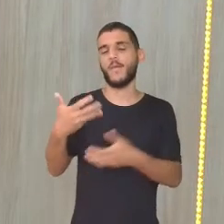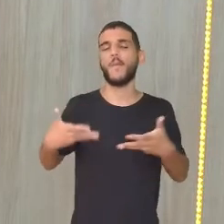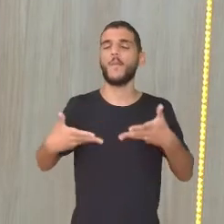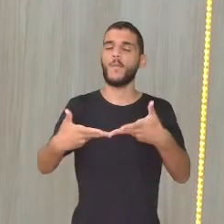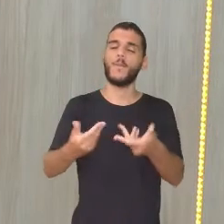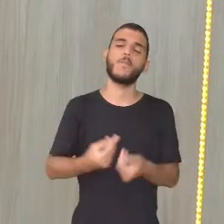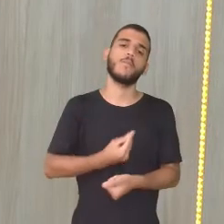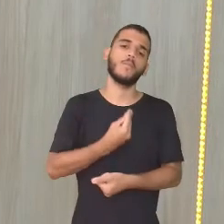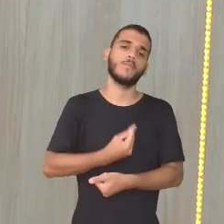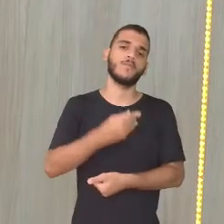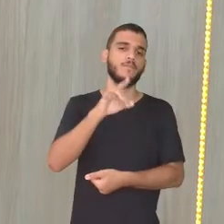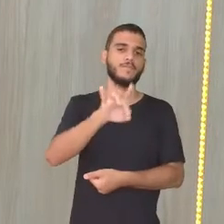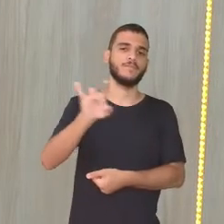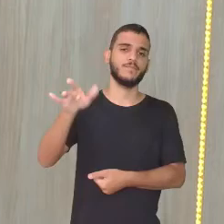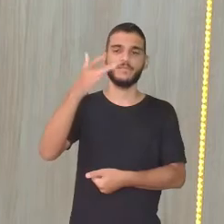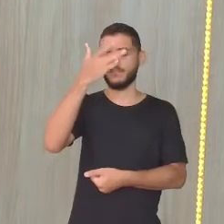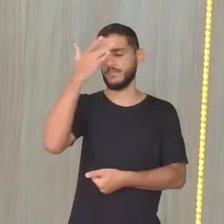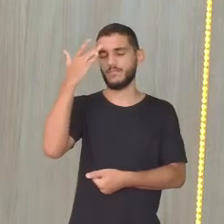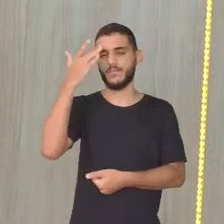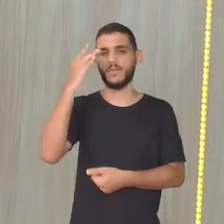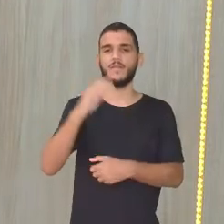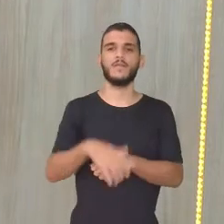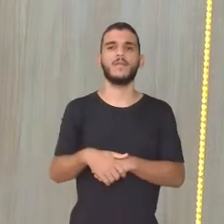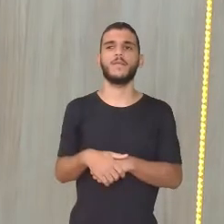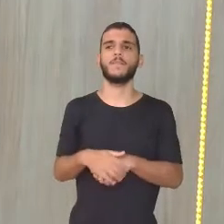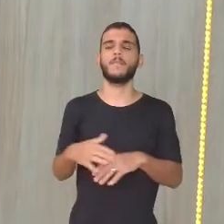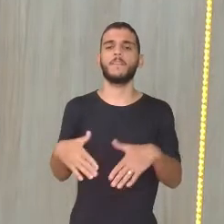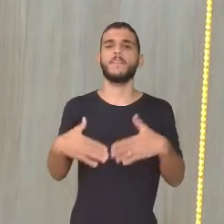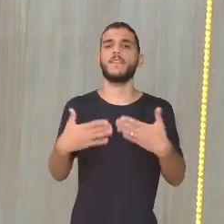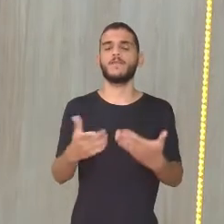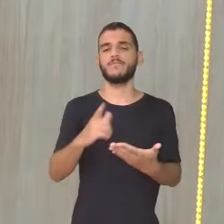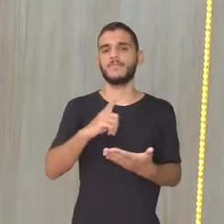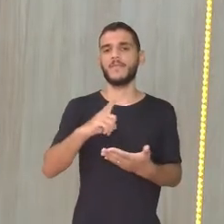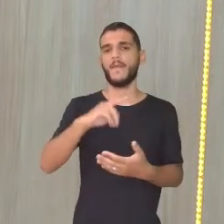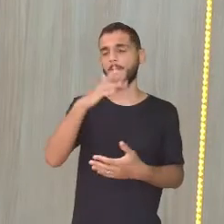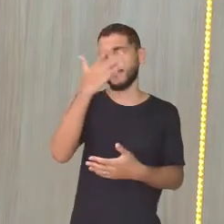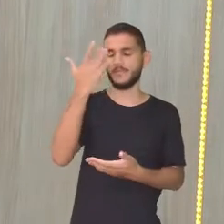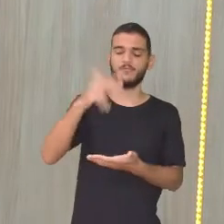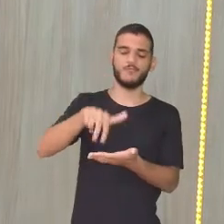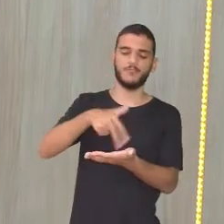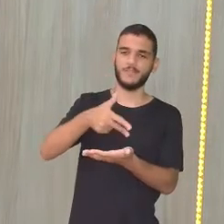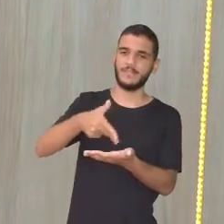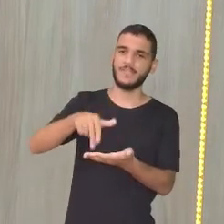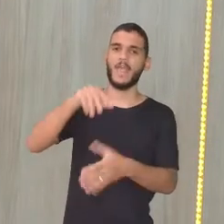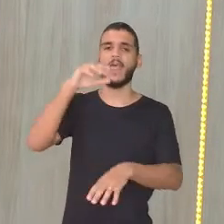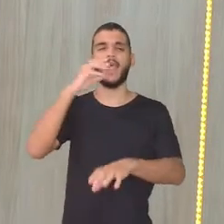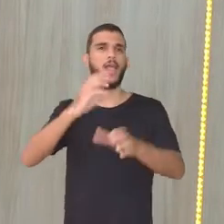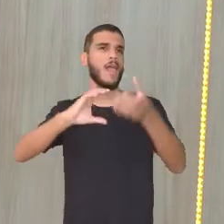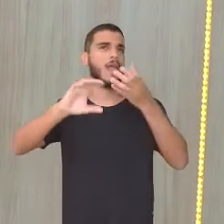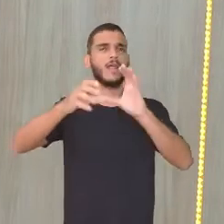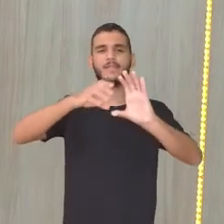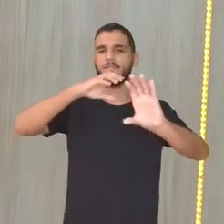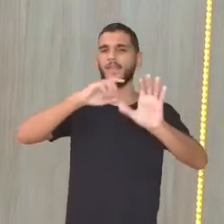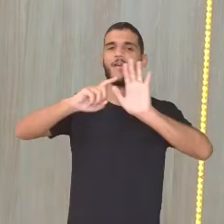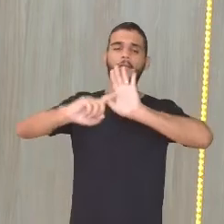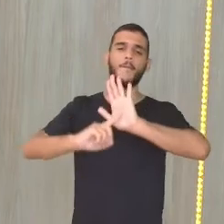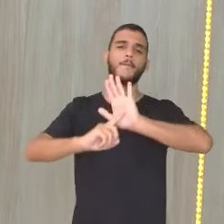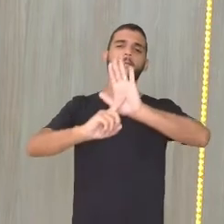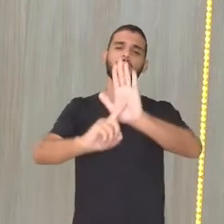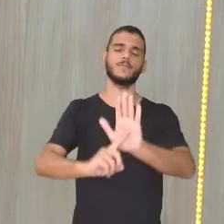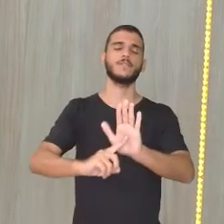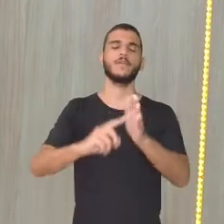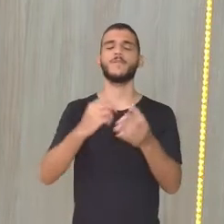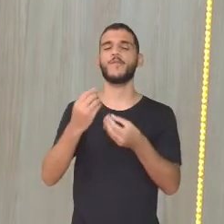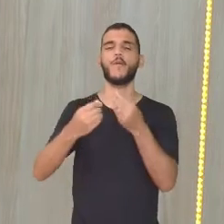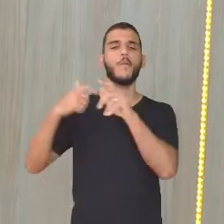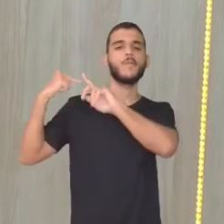qualidade de vida das pessoas. Percebe? Então tem aqui as pessoas dançando e cantando, ou seja, né, manifestar suas